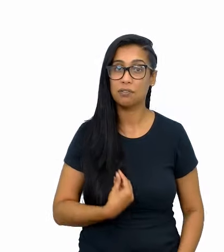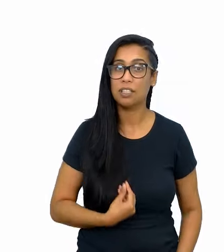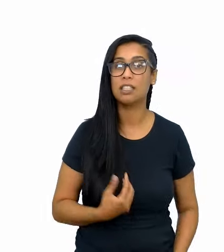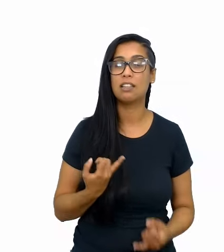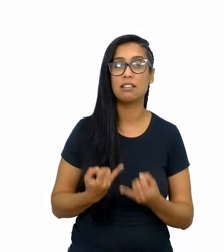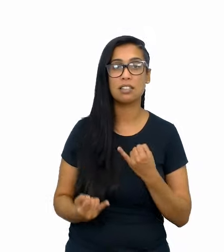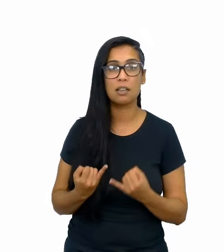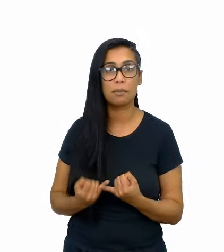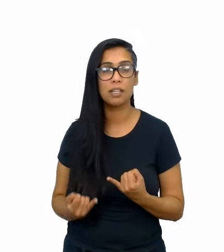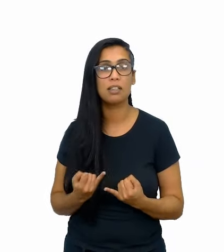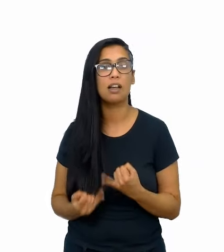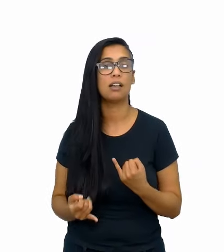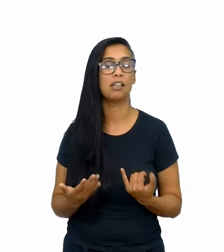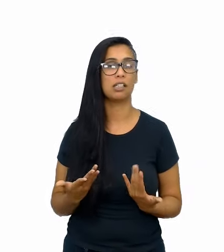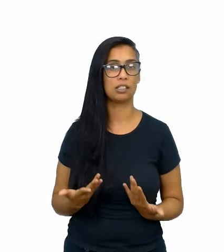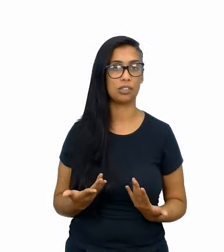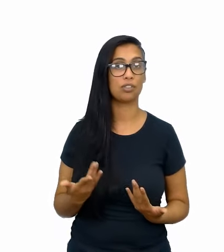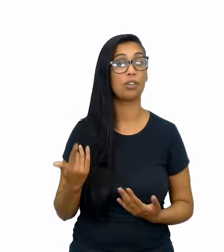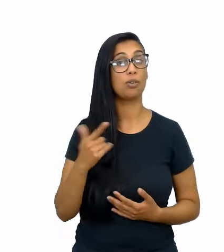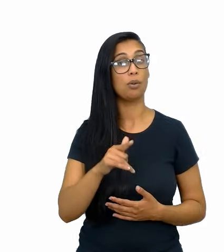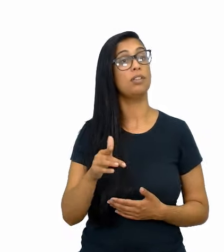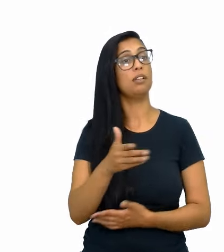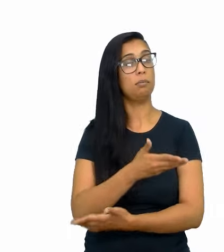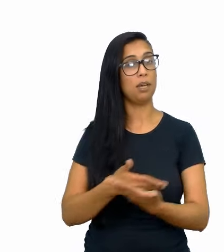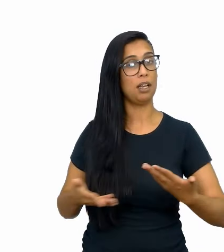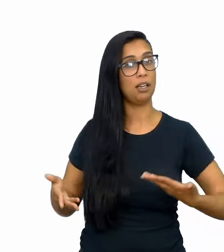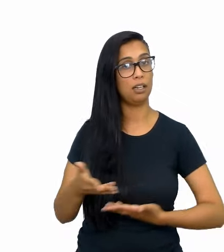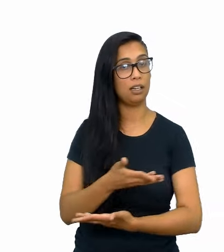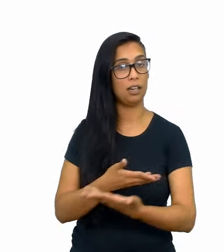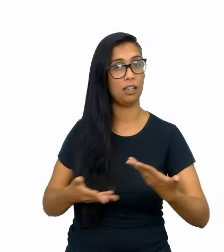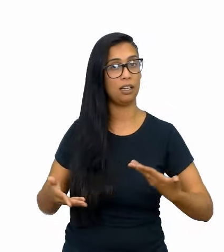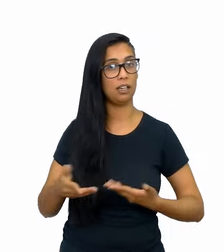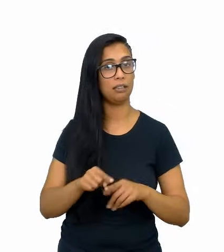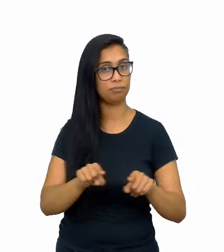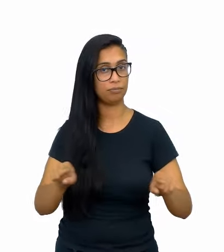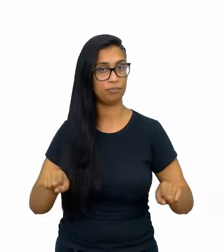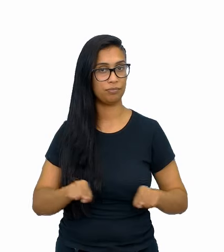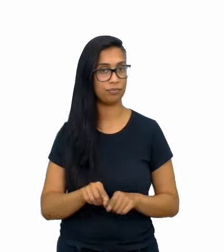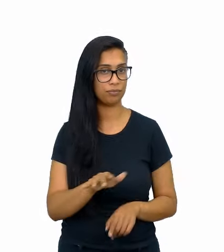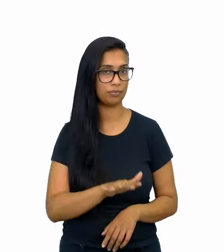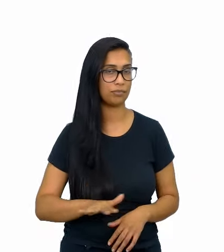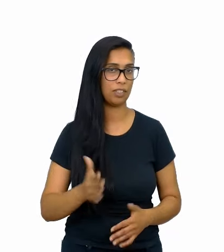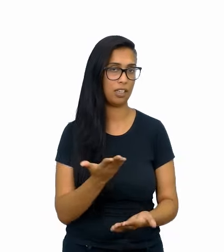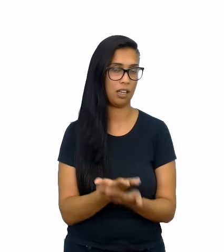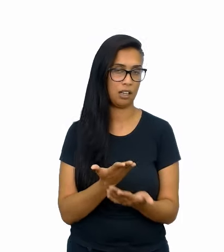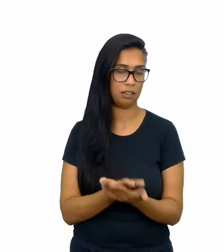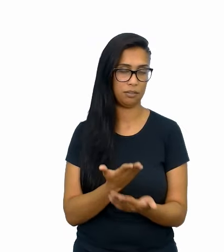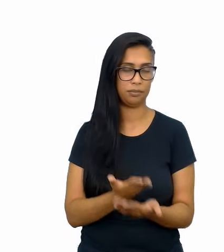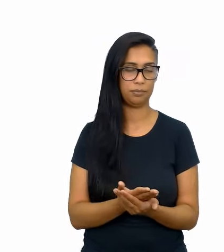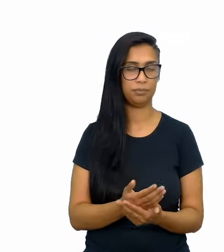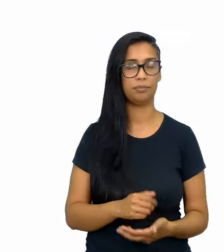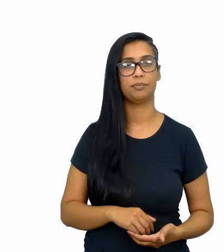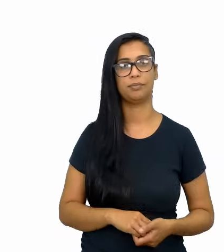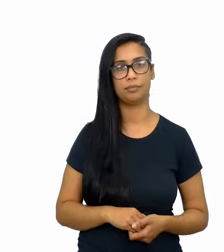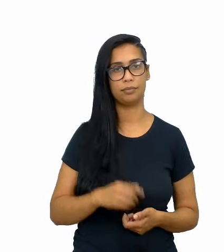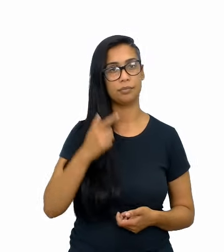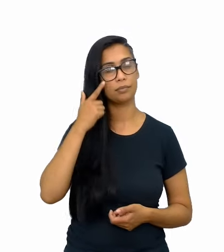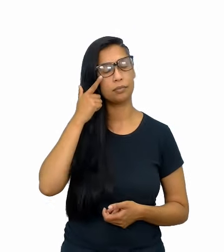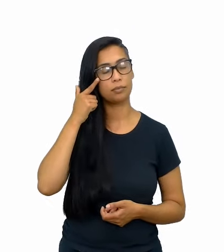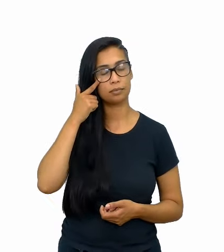ir problematizando todas essas questões presentes no relato, né? E também destacar, né, quais